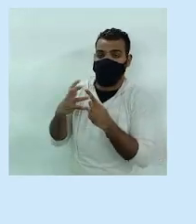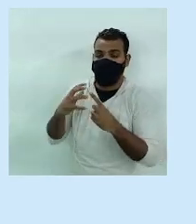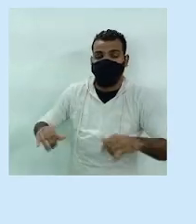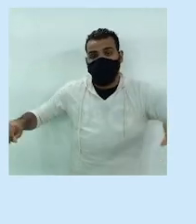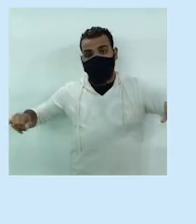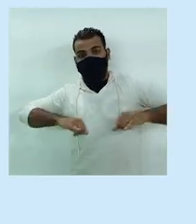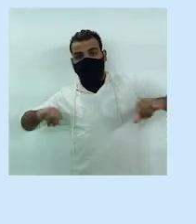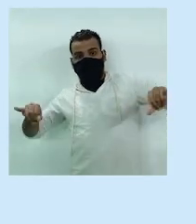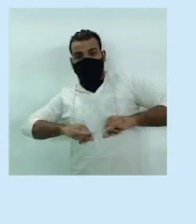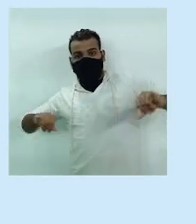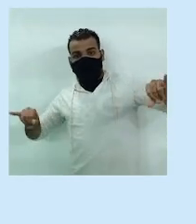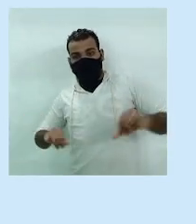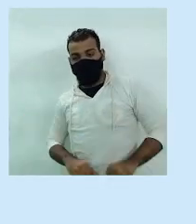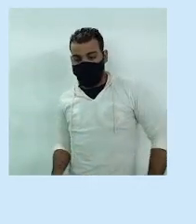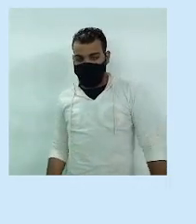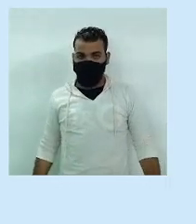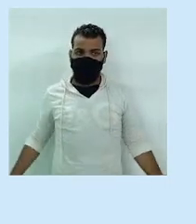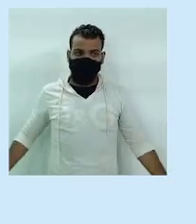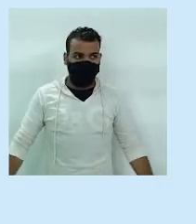a língua do europeu.